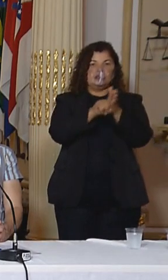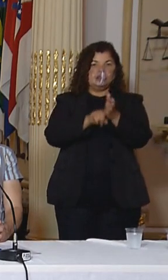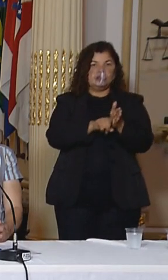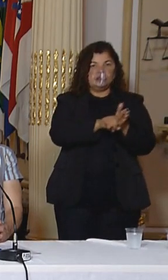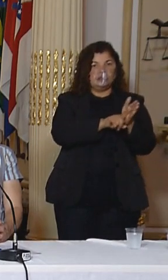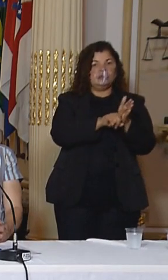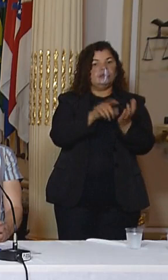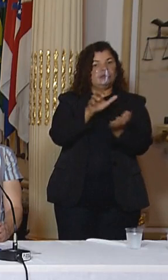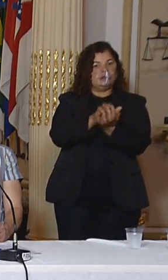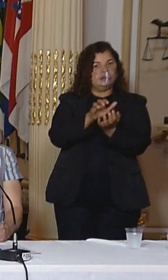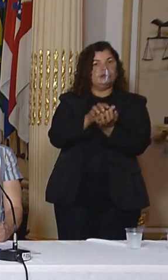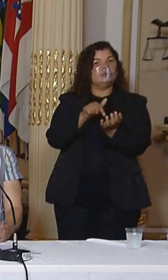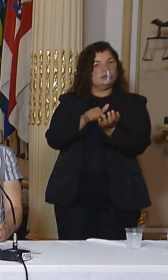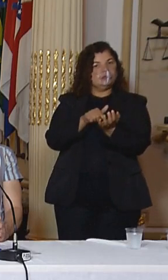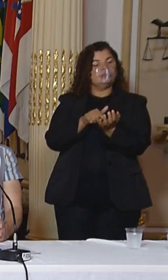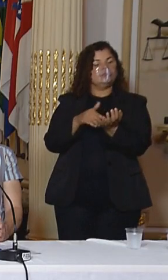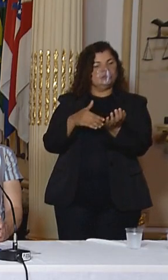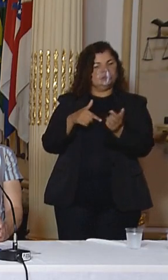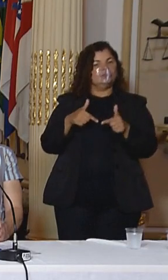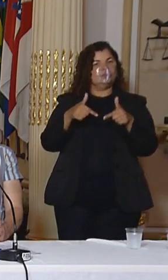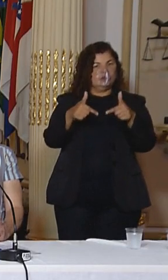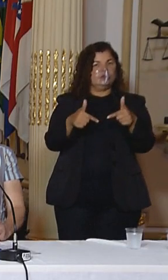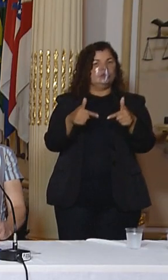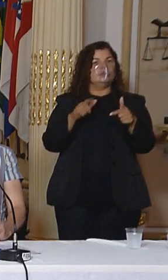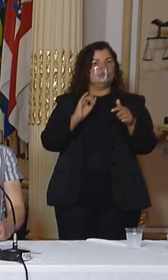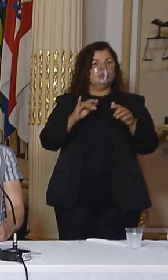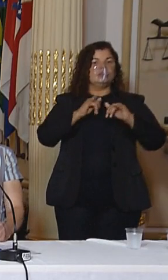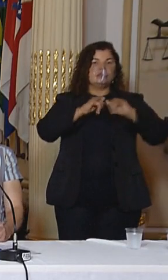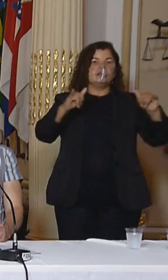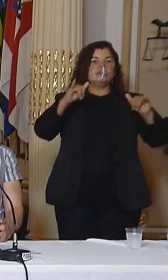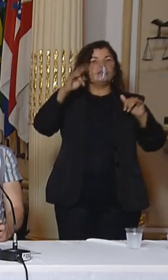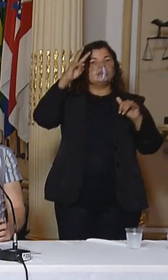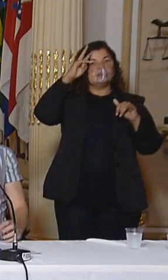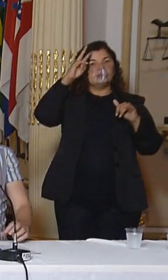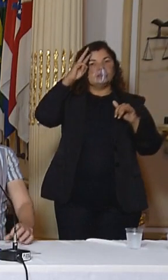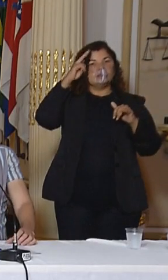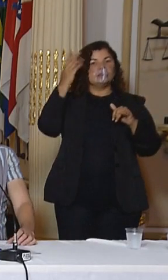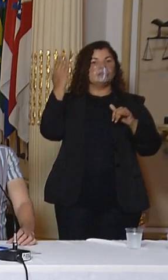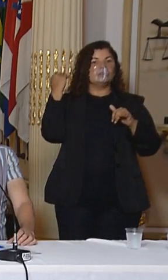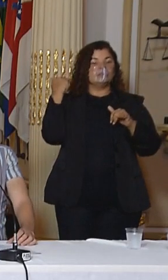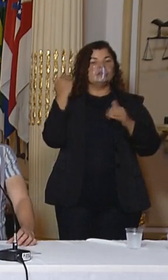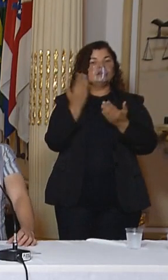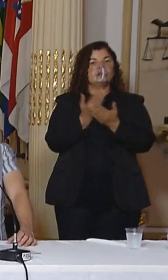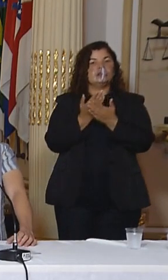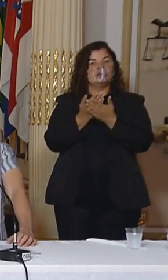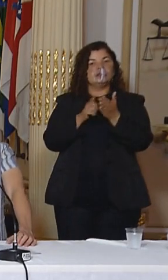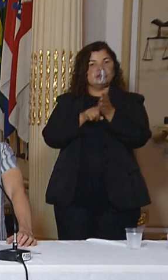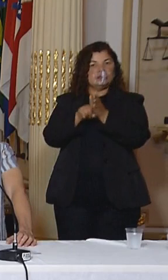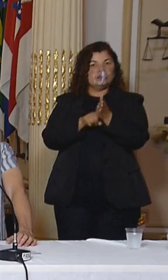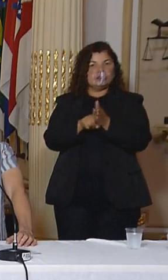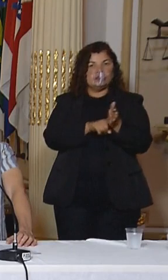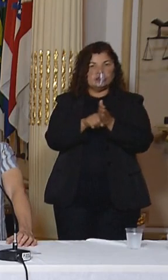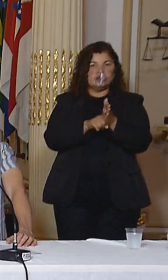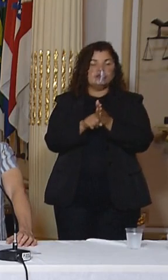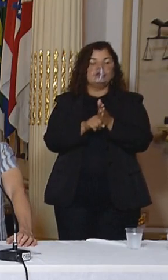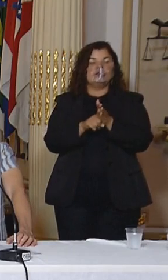está parado. A gente anunciou na segunda-feira também, né, um estudo que será desenvolvido, um estudo colaborativo, que vai